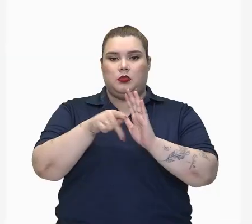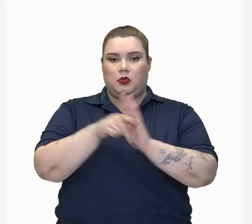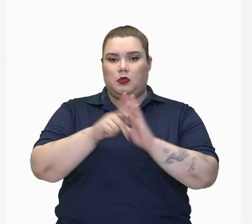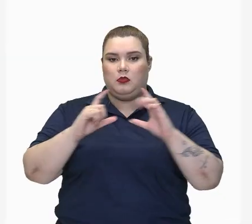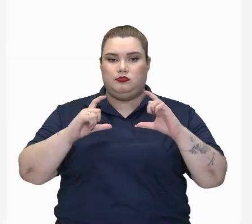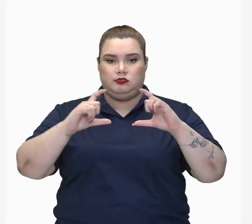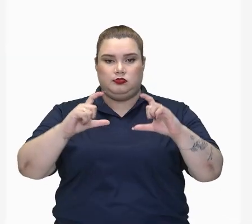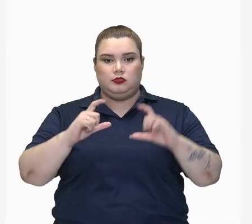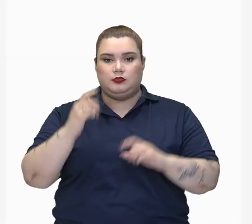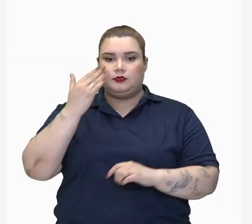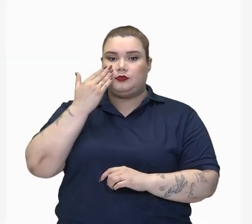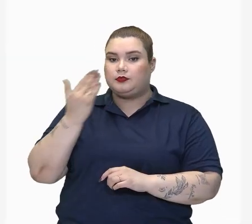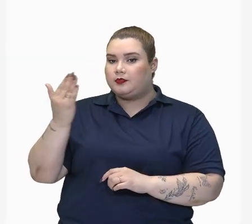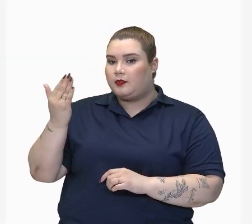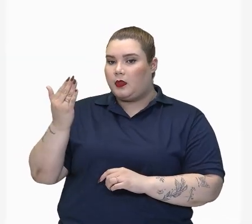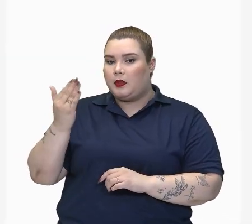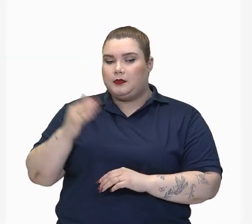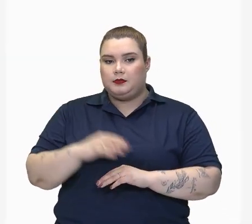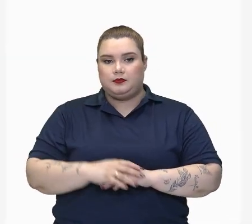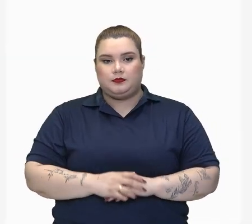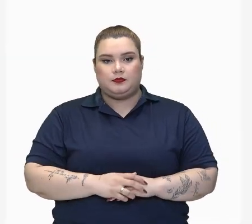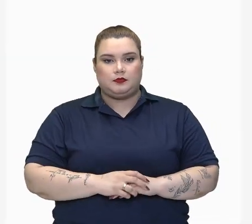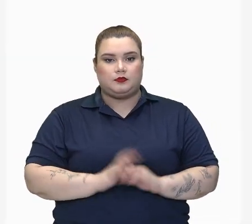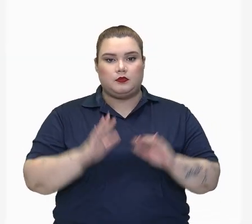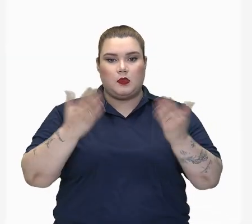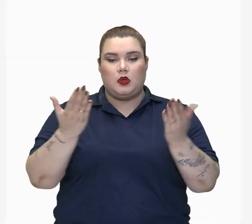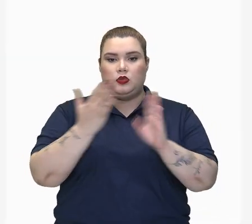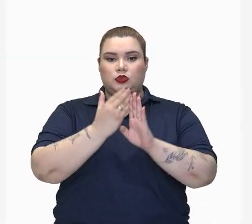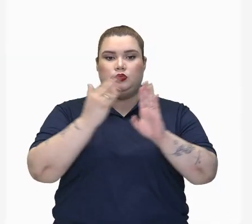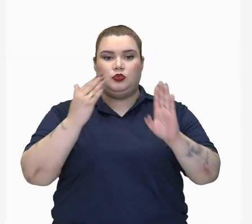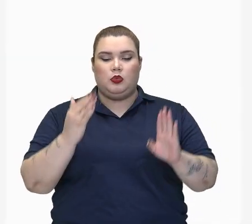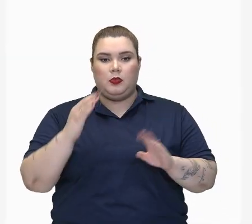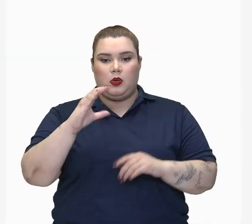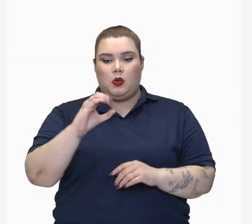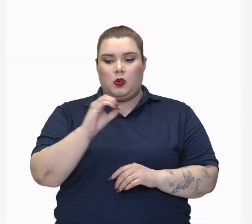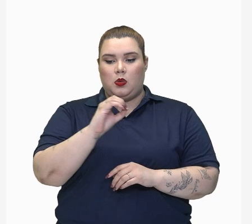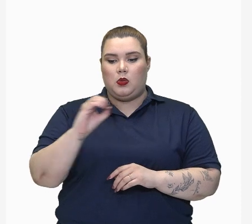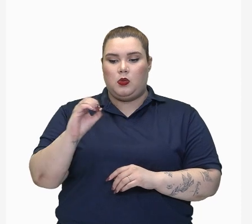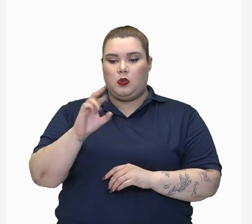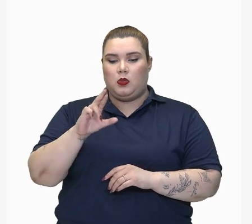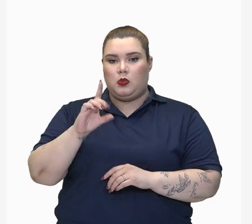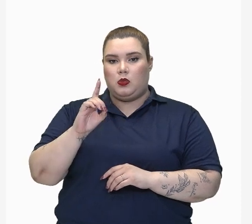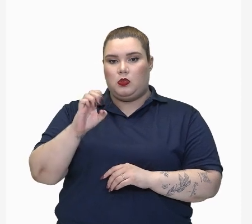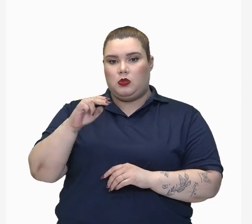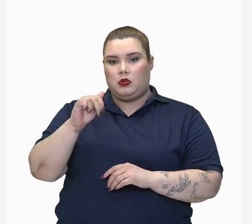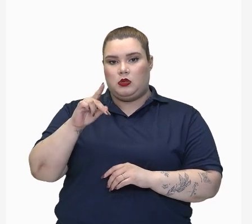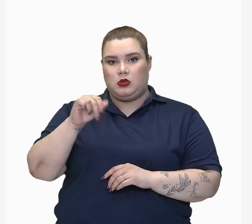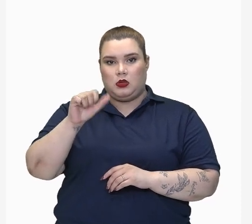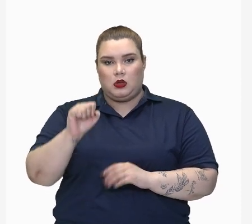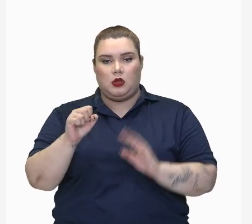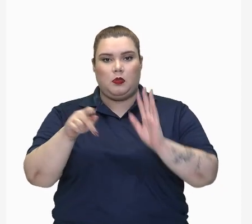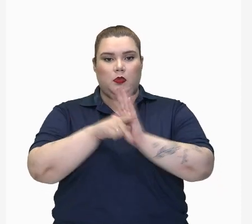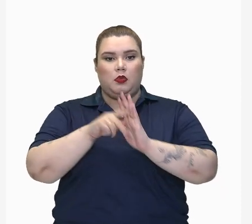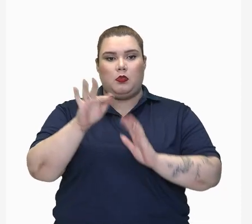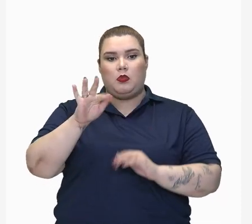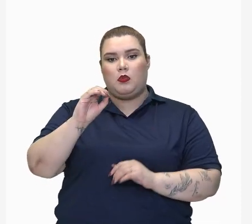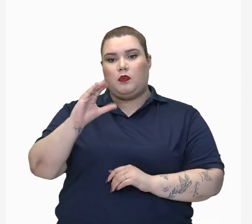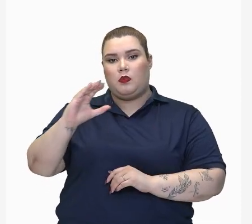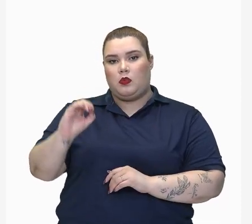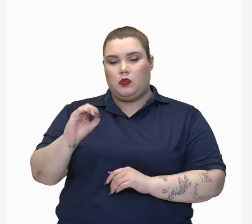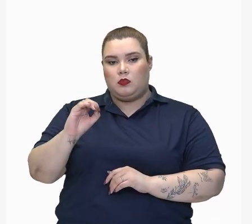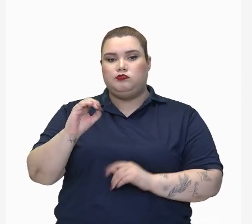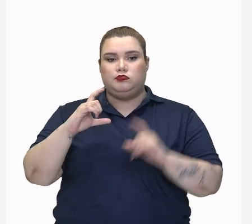comigo. Então, olha só, vamos determinar aí os focos, né, de